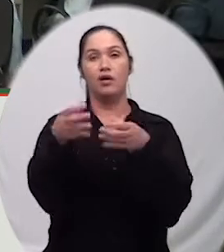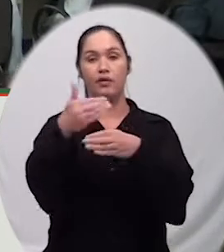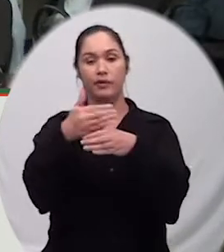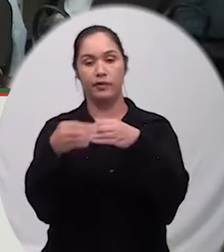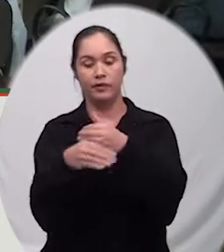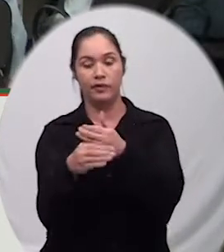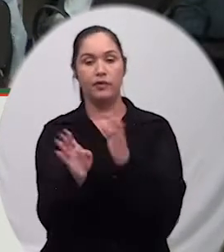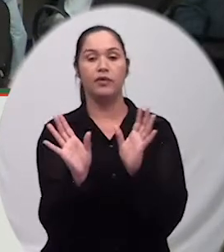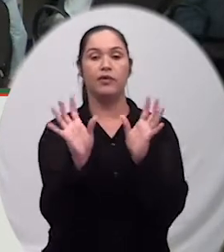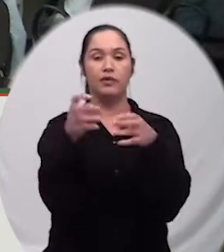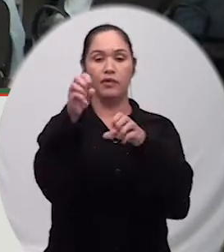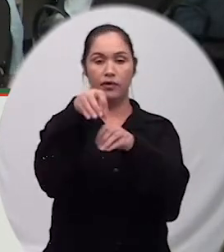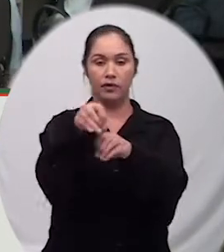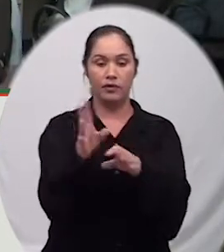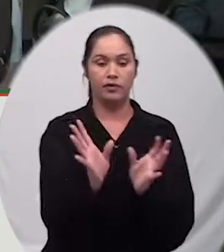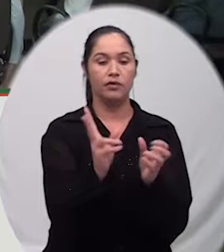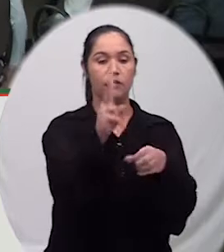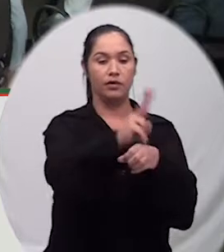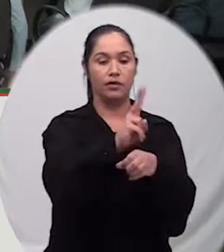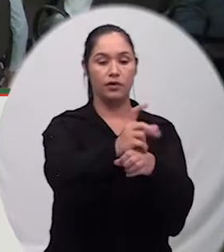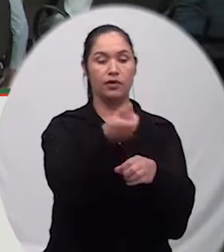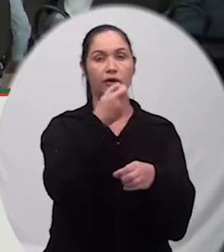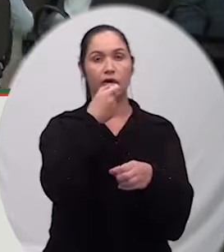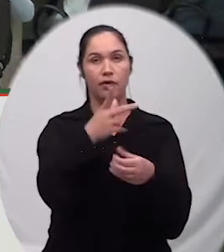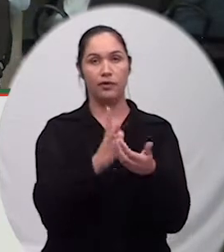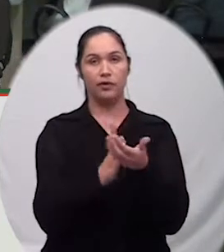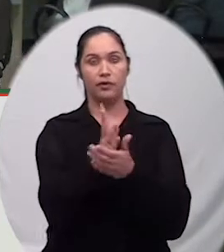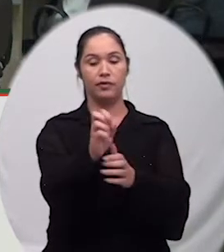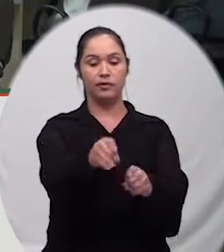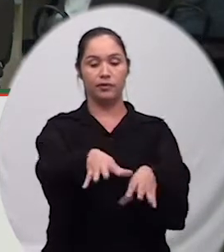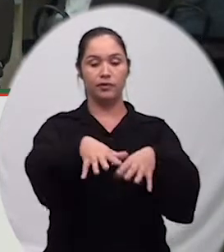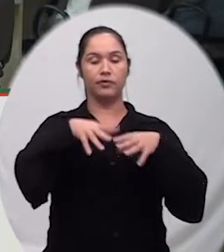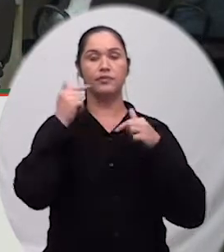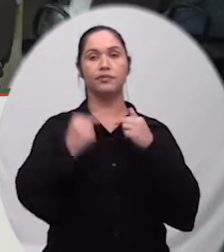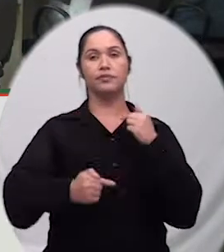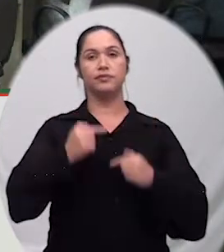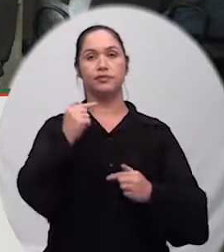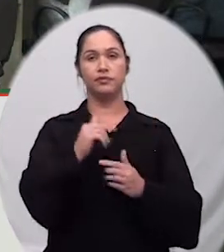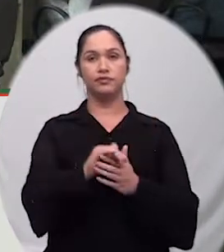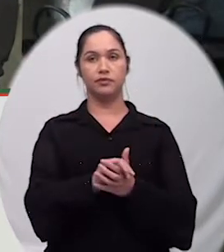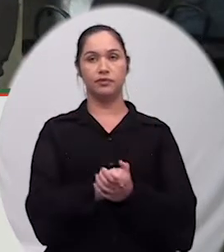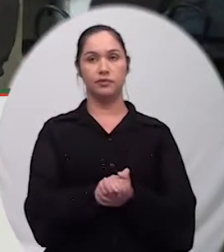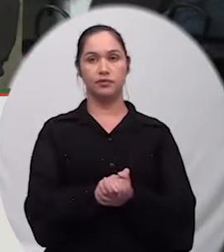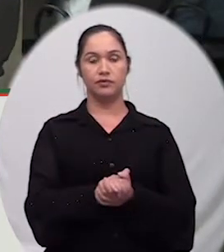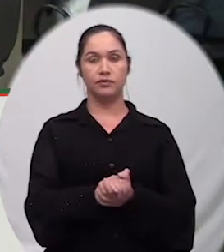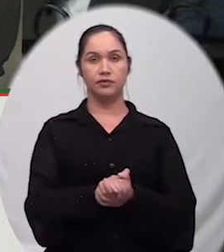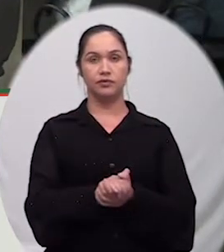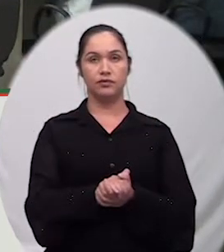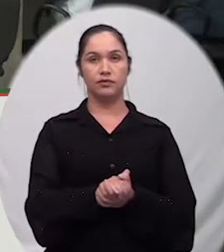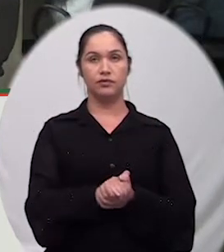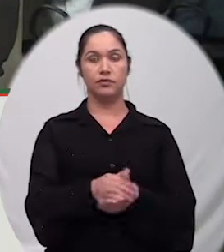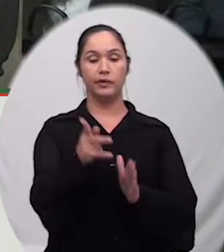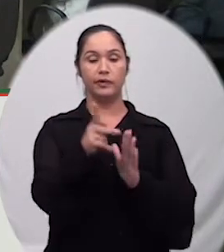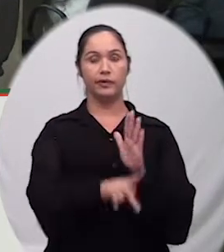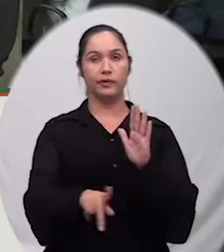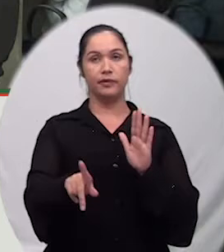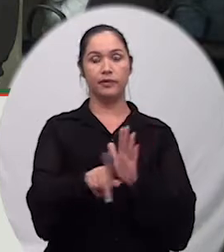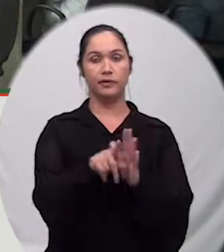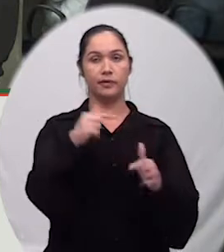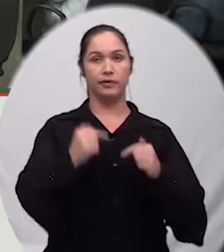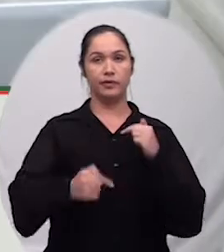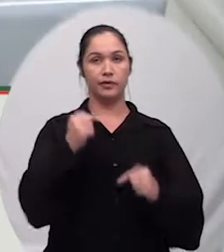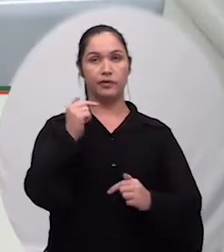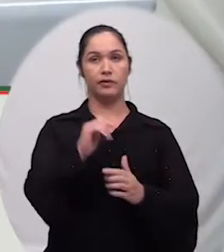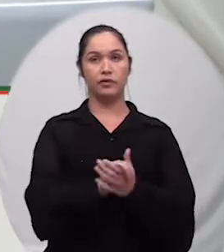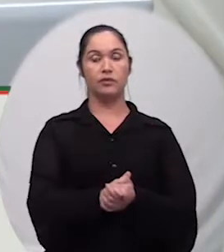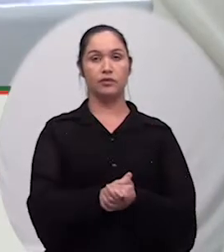As Comissões de Obra, de Educação e Fiscalização opinaram pela aprovação e encaminharam a deliberação do plenário. Está em discussão